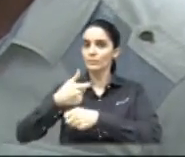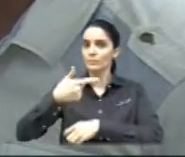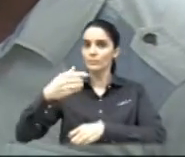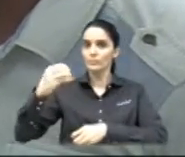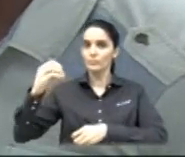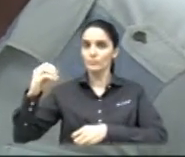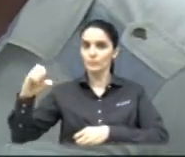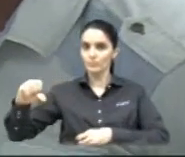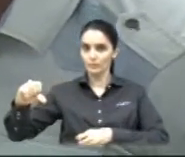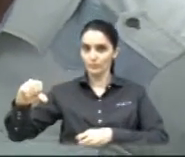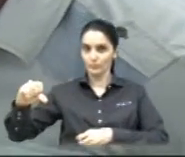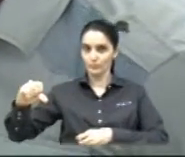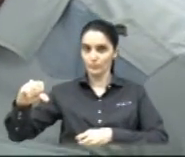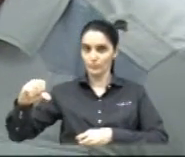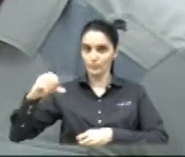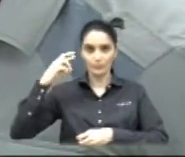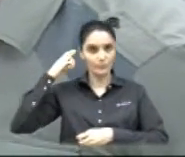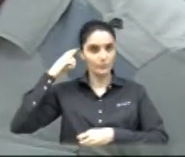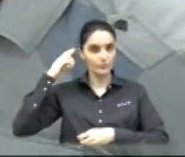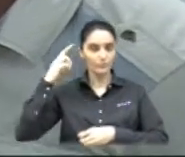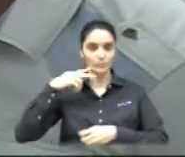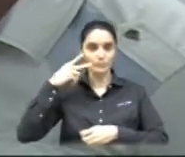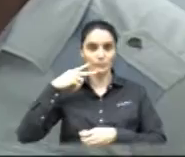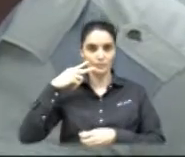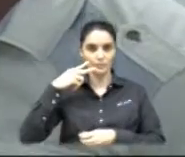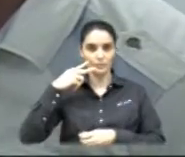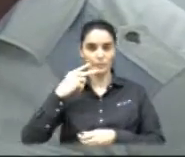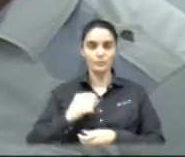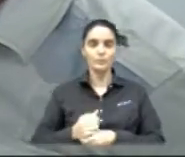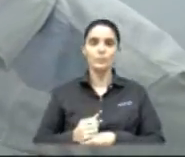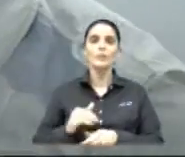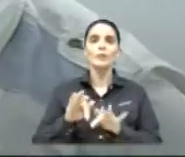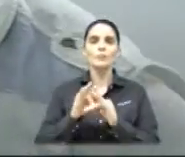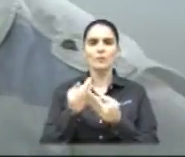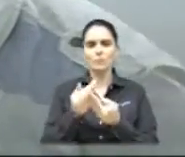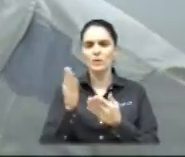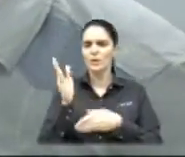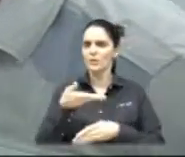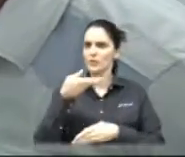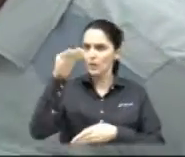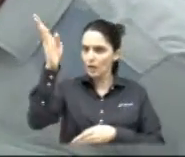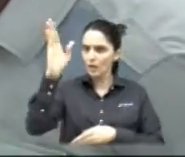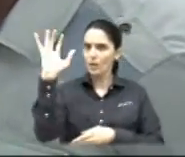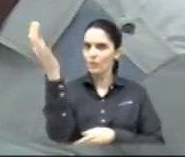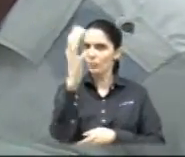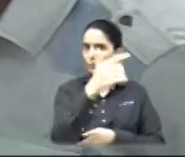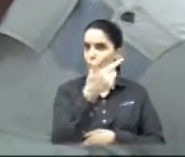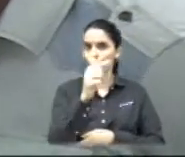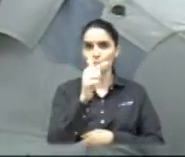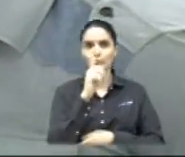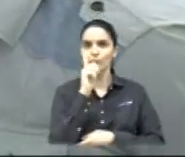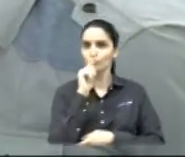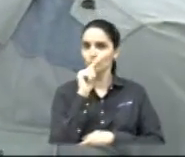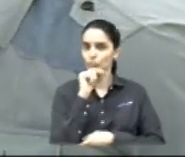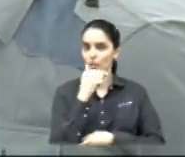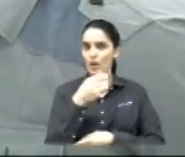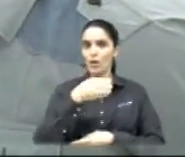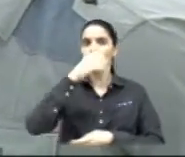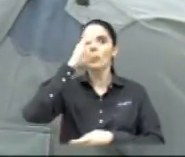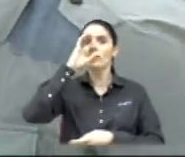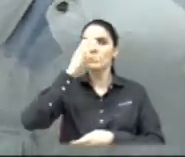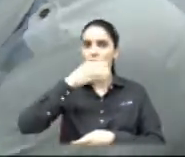estava vereador nesta casa, e aquelas famílias já estavam lá, sem água potável para